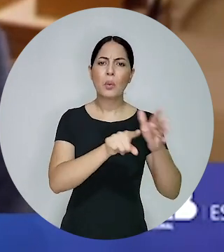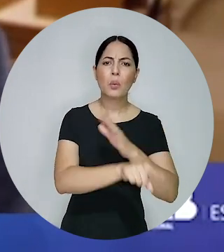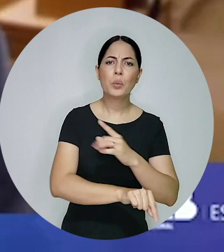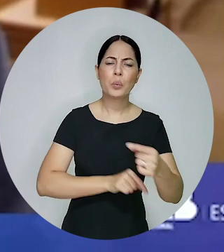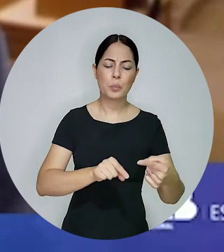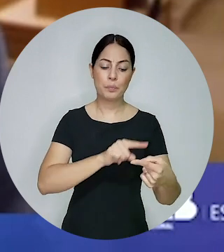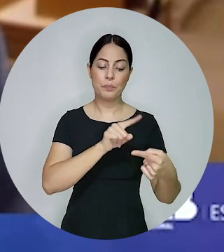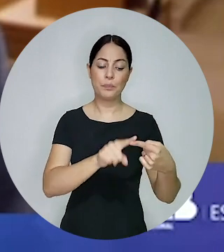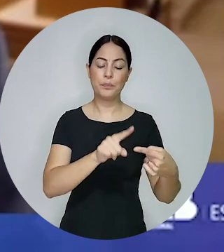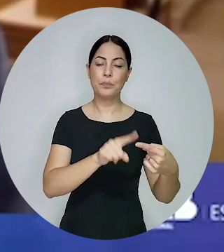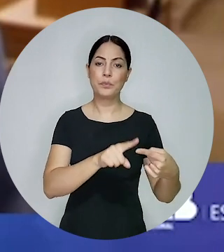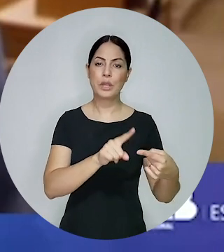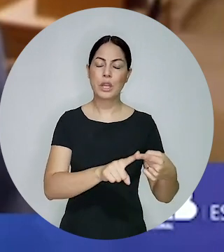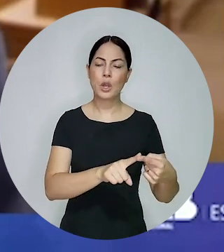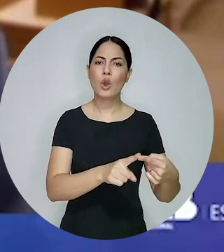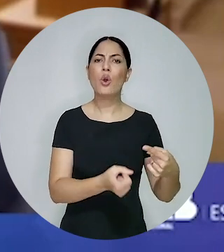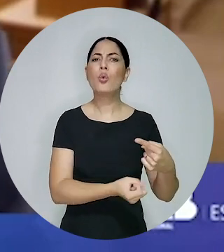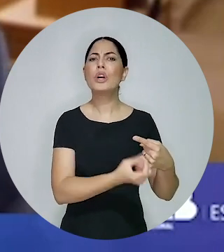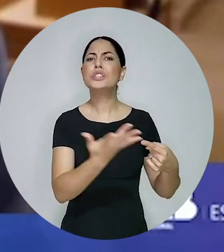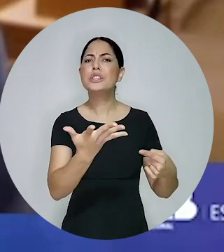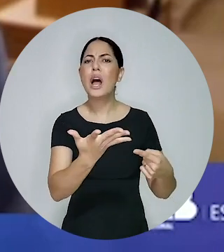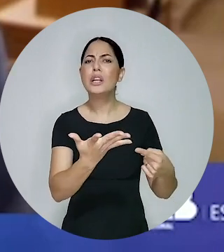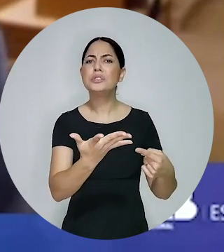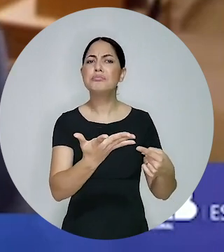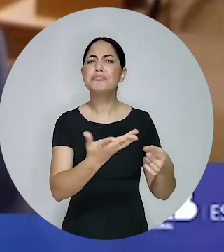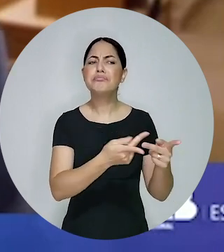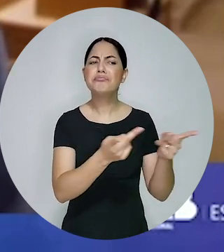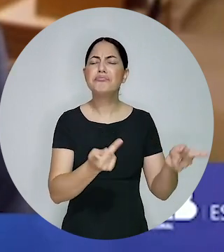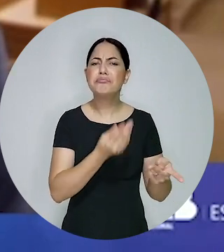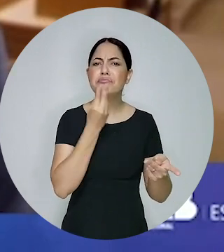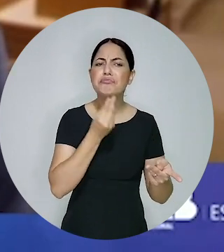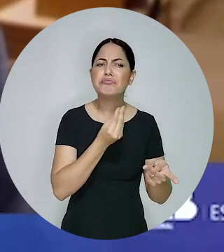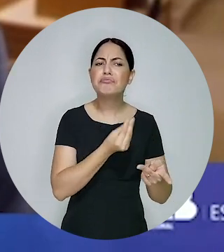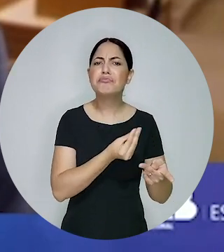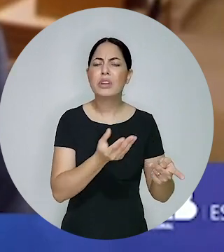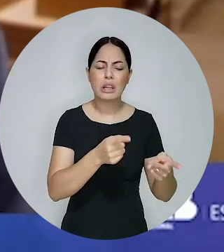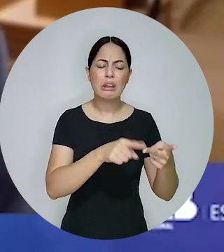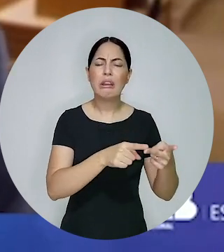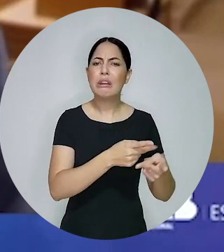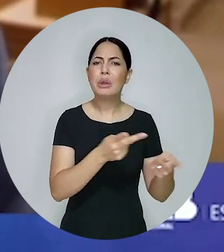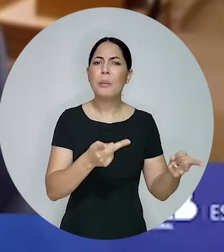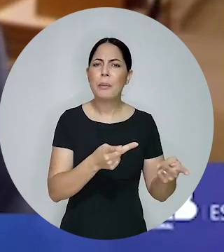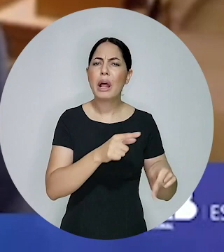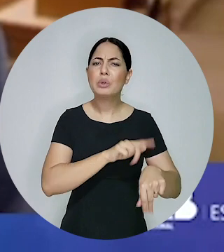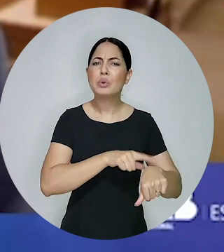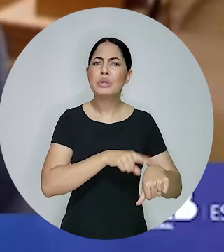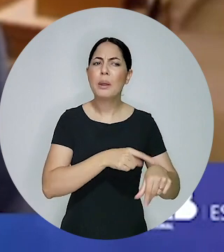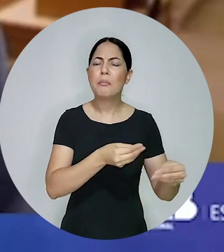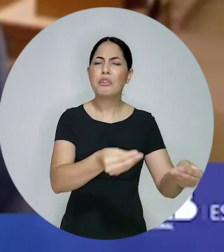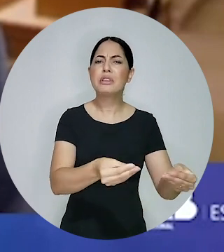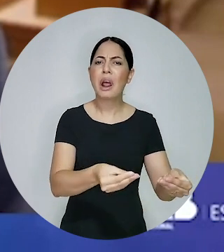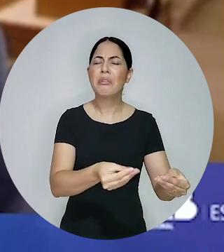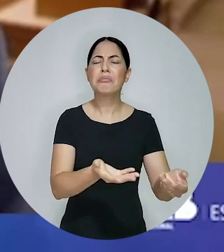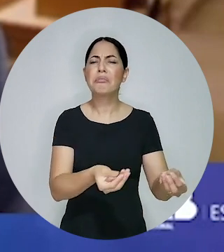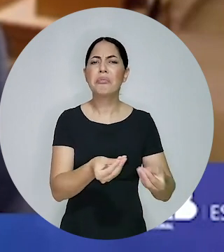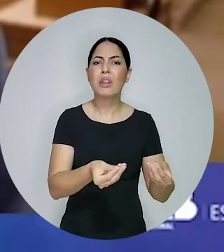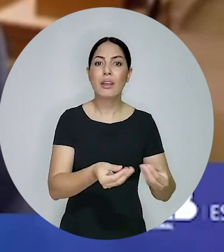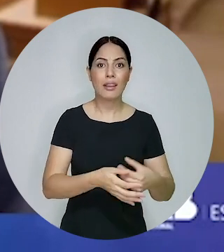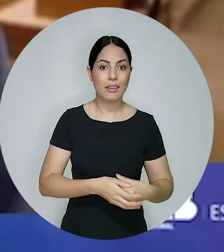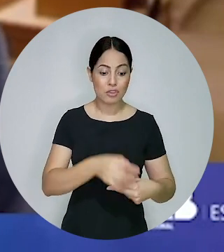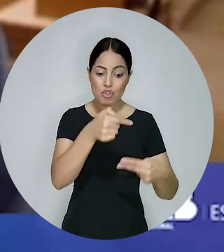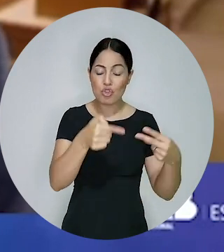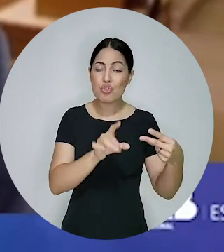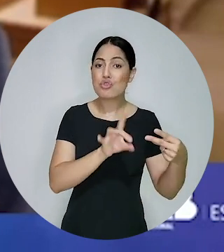está desempenhando um bom trabalho ou não: número de refeições servidas, tá? E o tempo de entrega do prato.